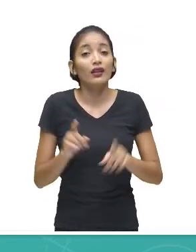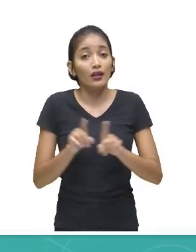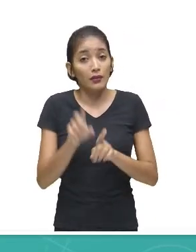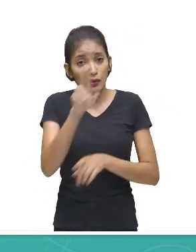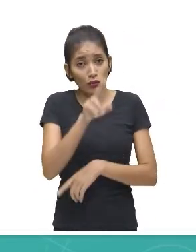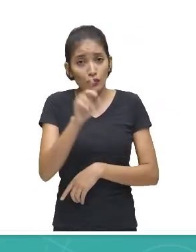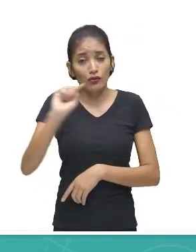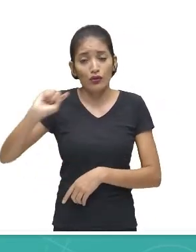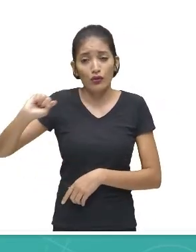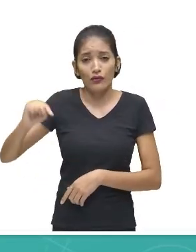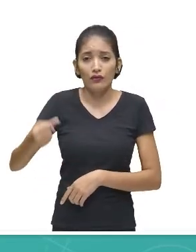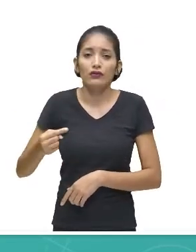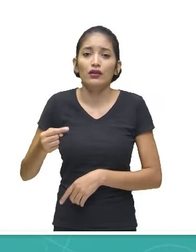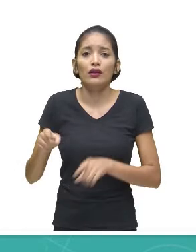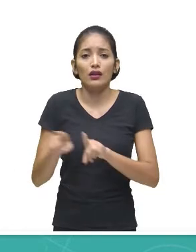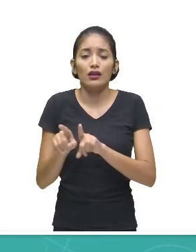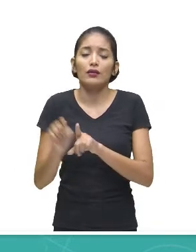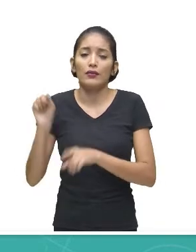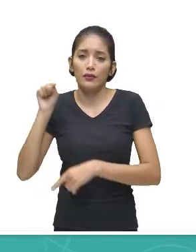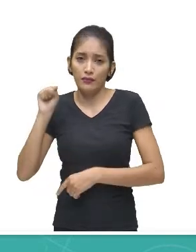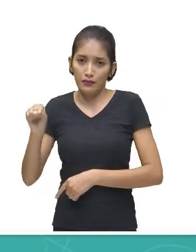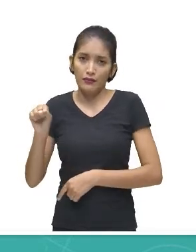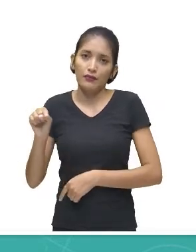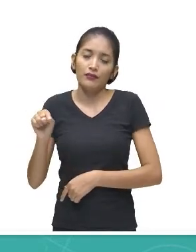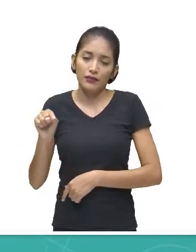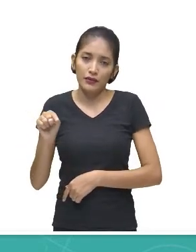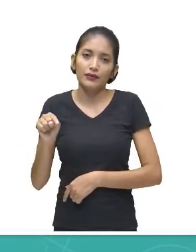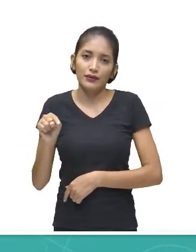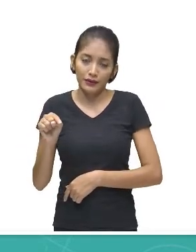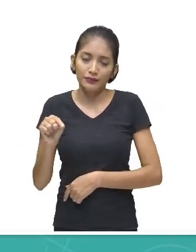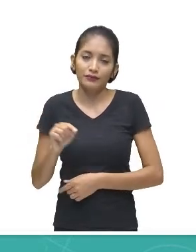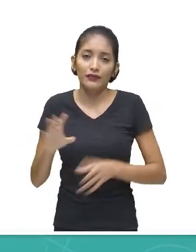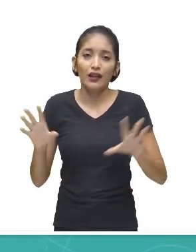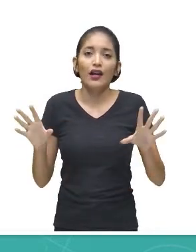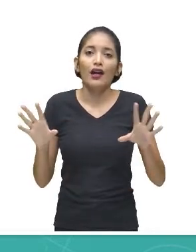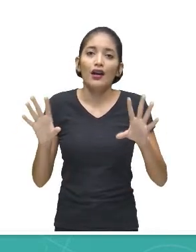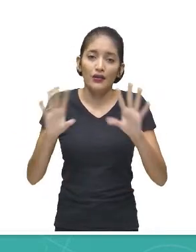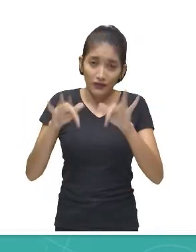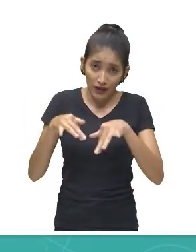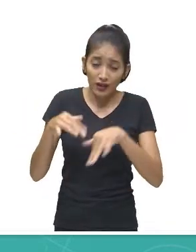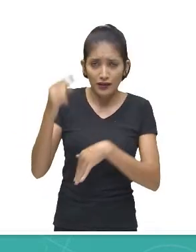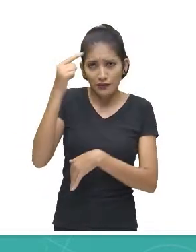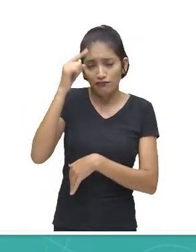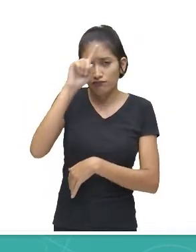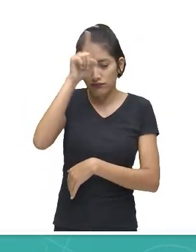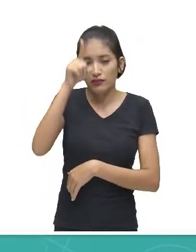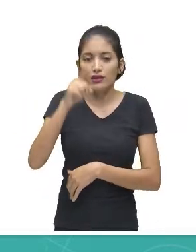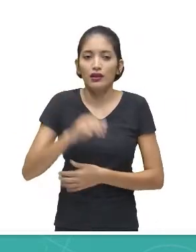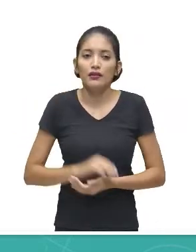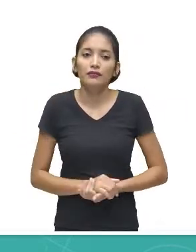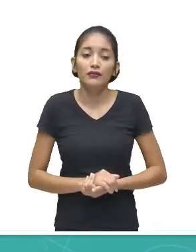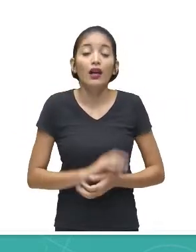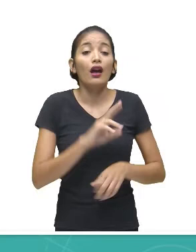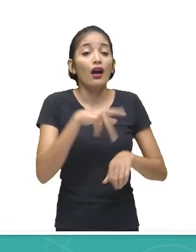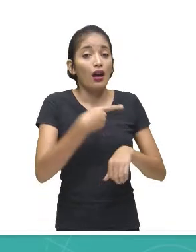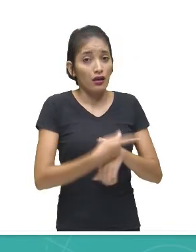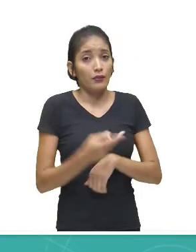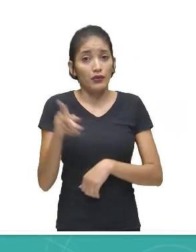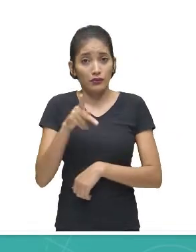usou um ponto, né? Está encerrando a ideia. E aí, o professor entra